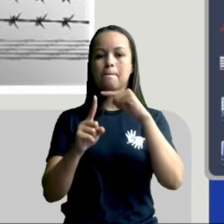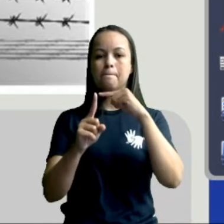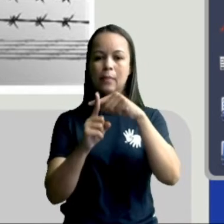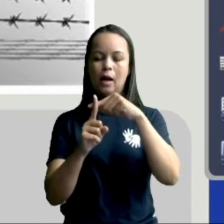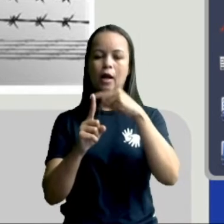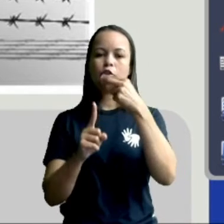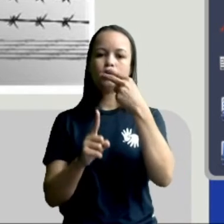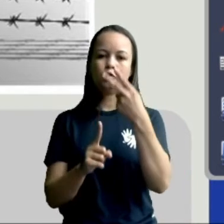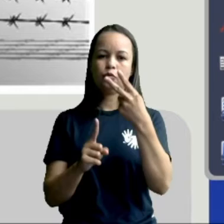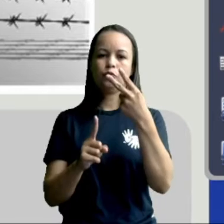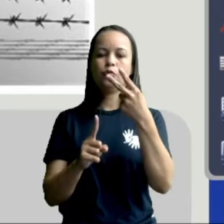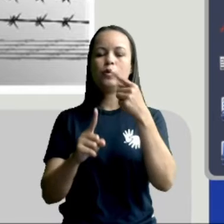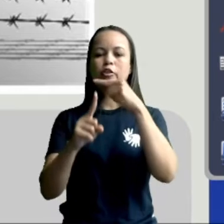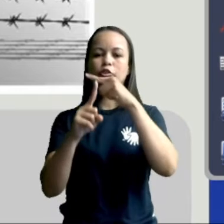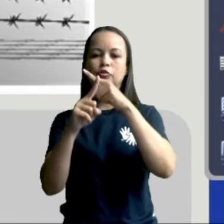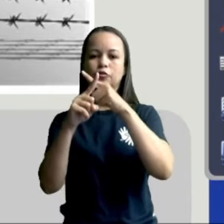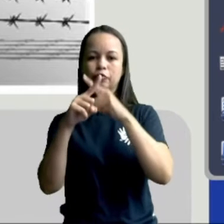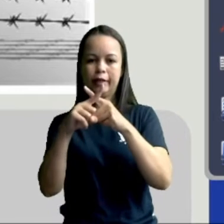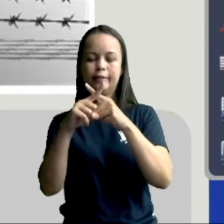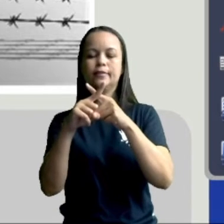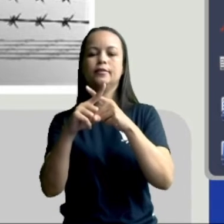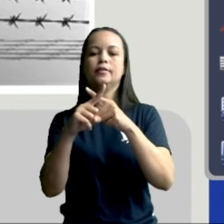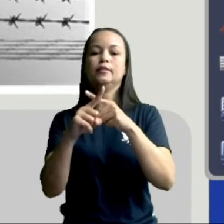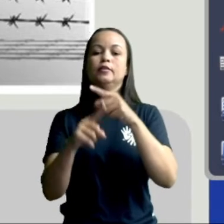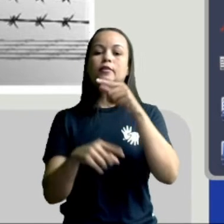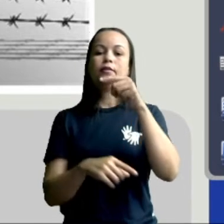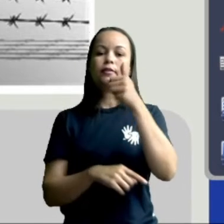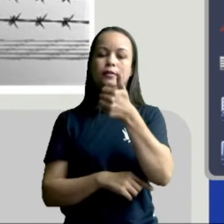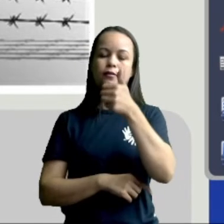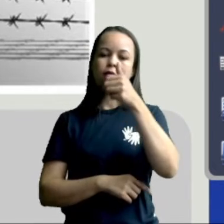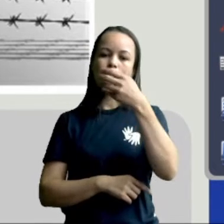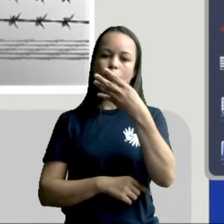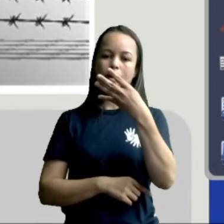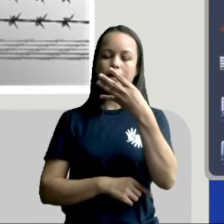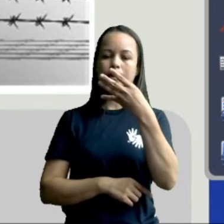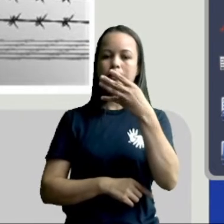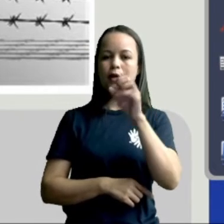vezes, botar o pontinho da multiplicação, de